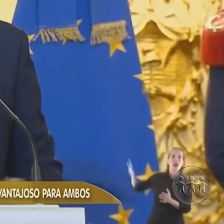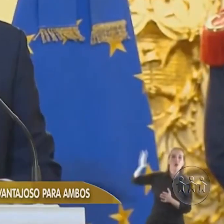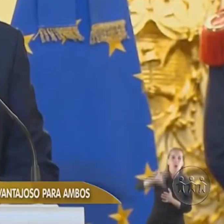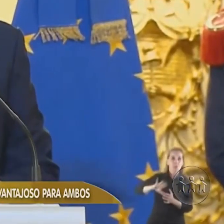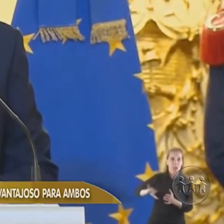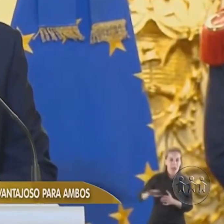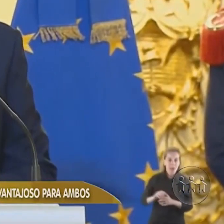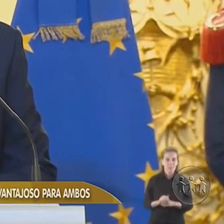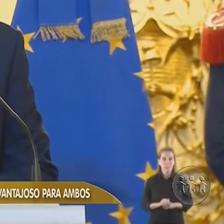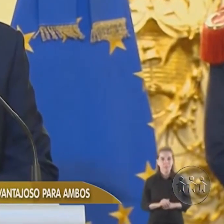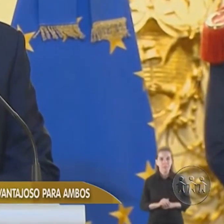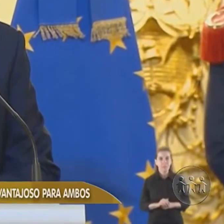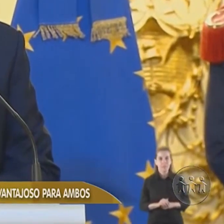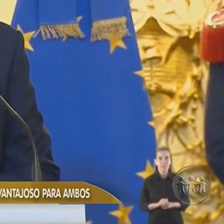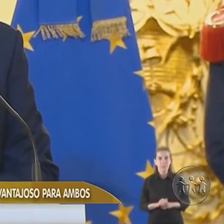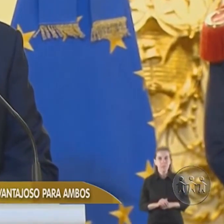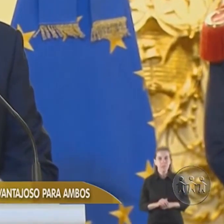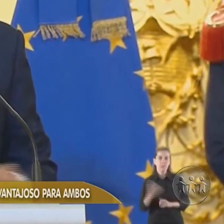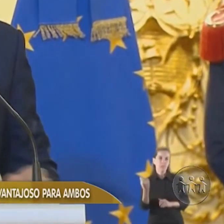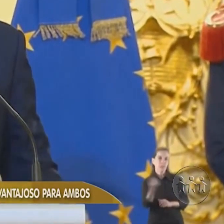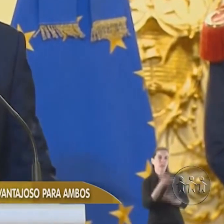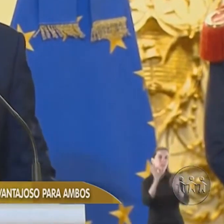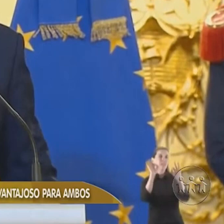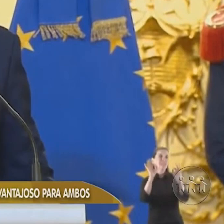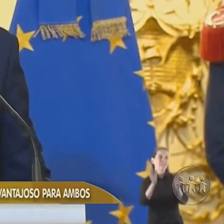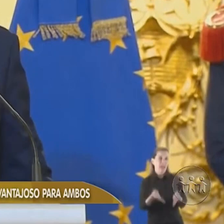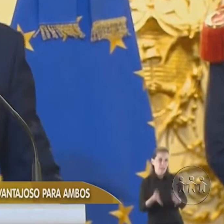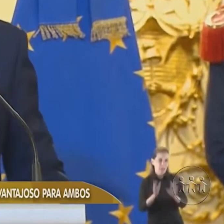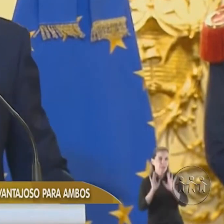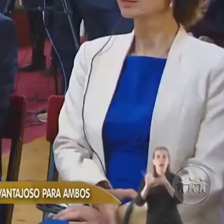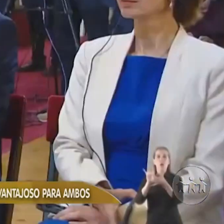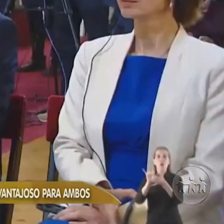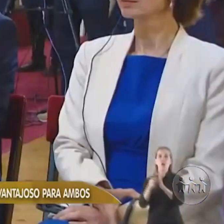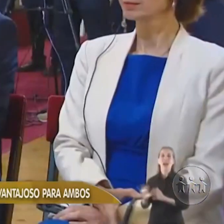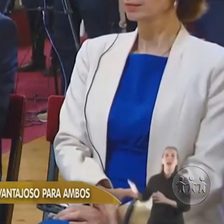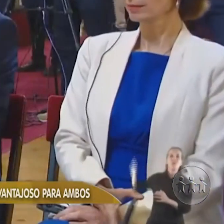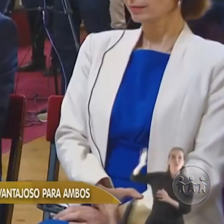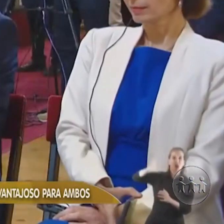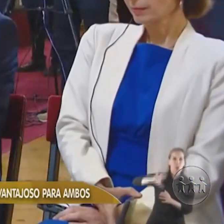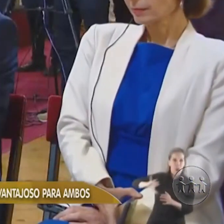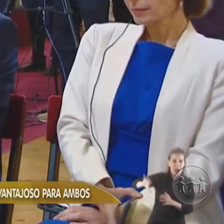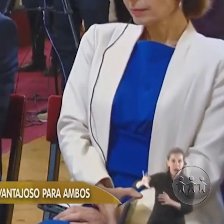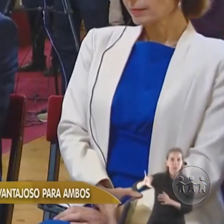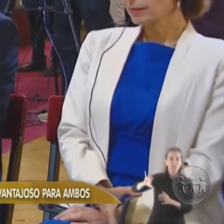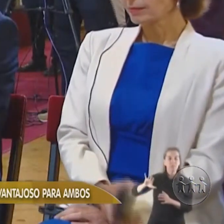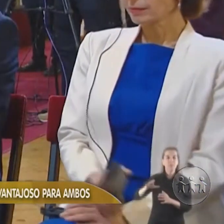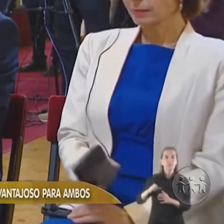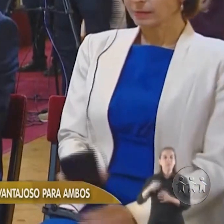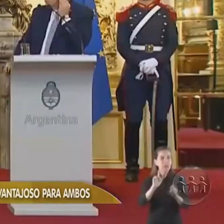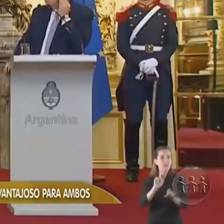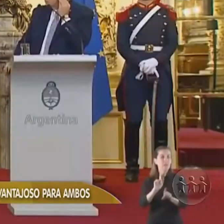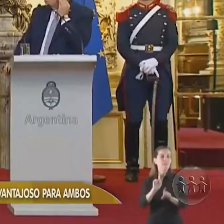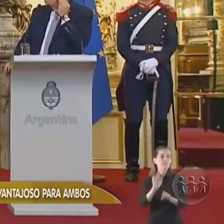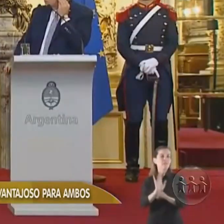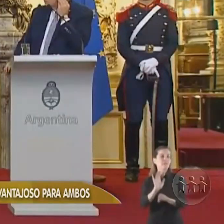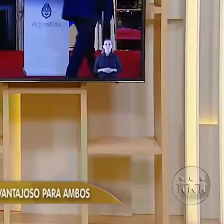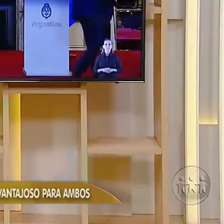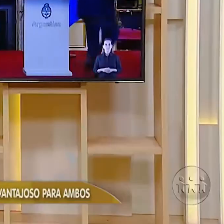matérias-primas incluindo o lítio cuja demanda na Europa crescerá 12 vezes até 2030